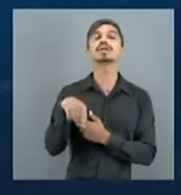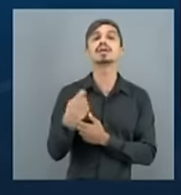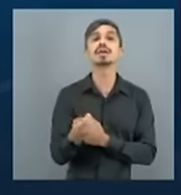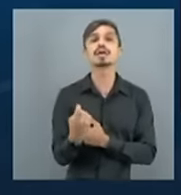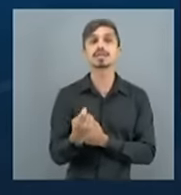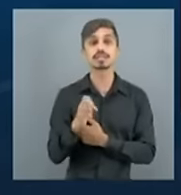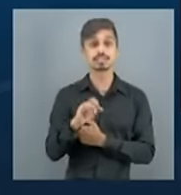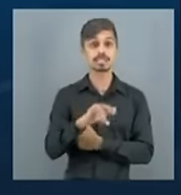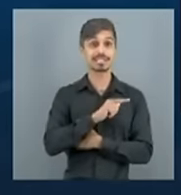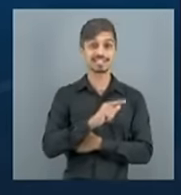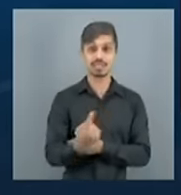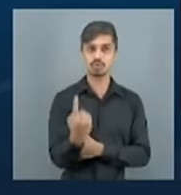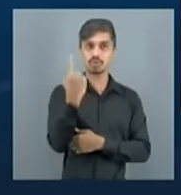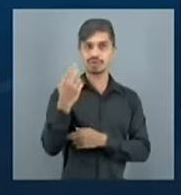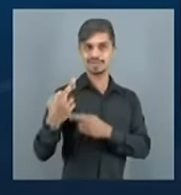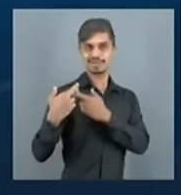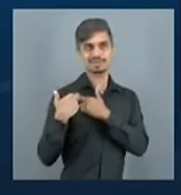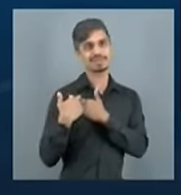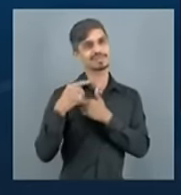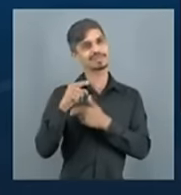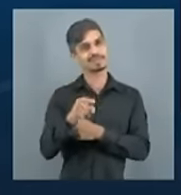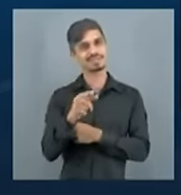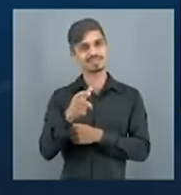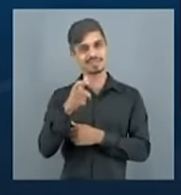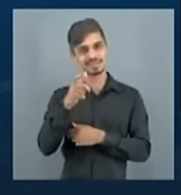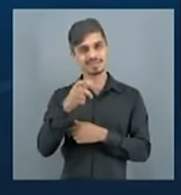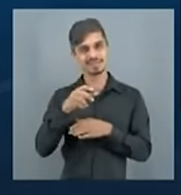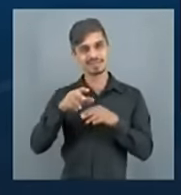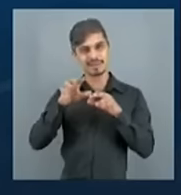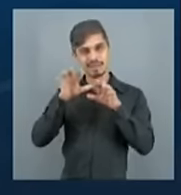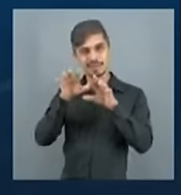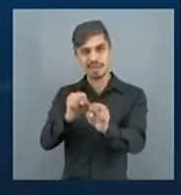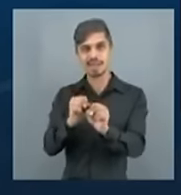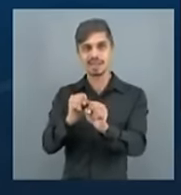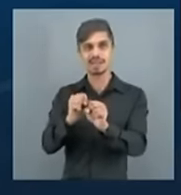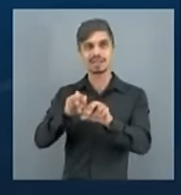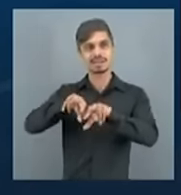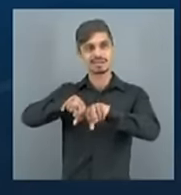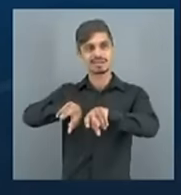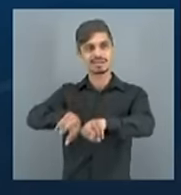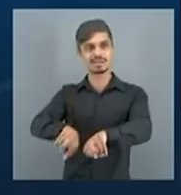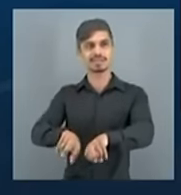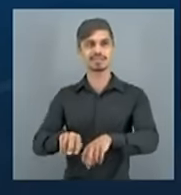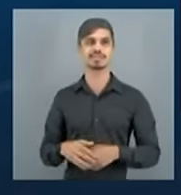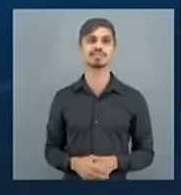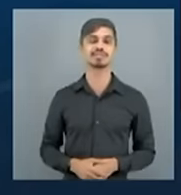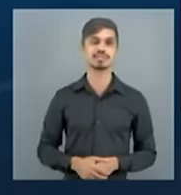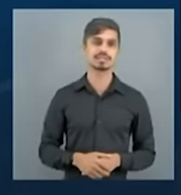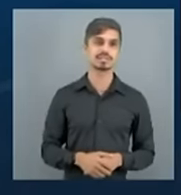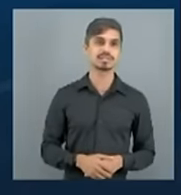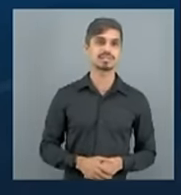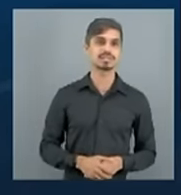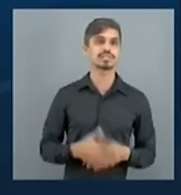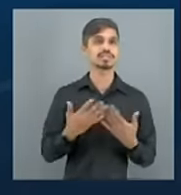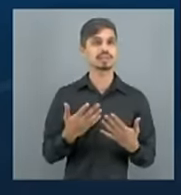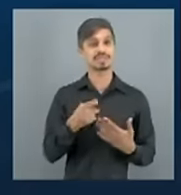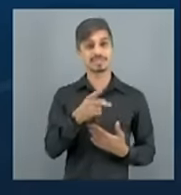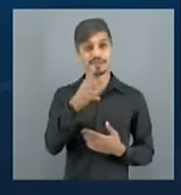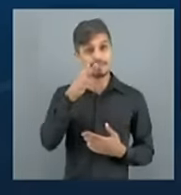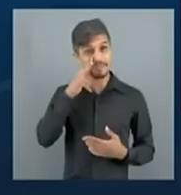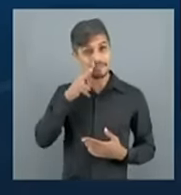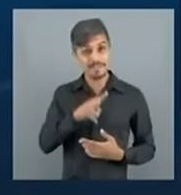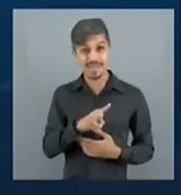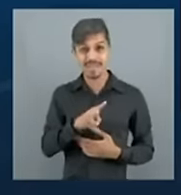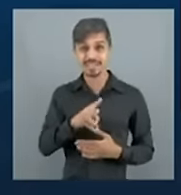uma pessoa responsável por isso, vocês vão minar mais os esquemas. Aí só vai fazer quem realmente, cara,